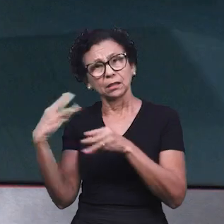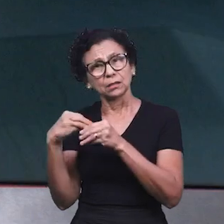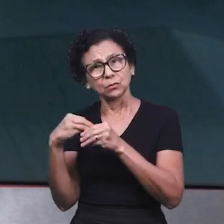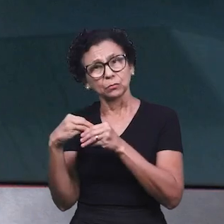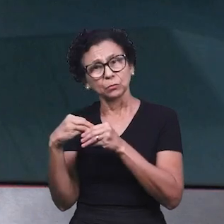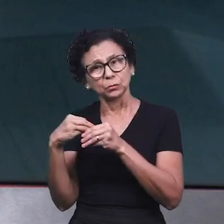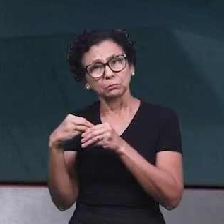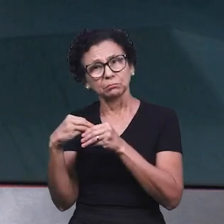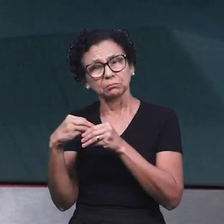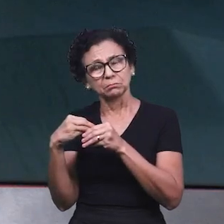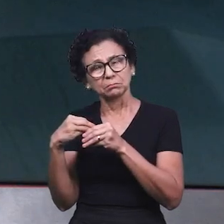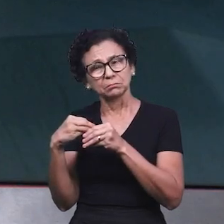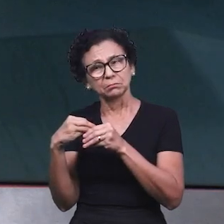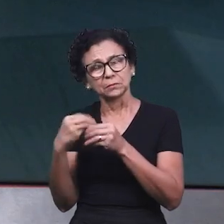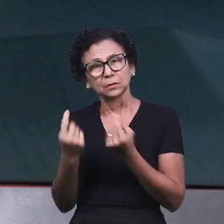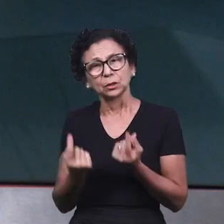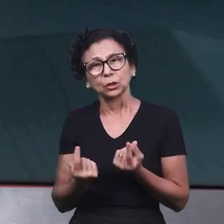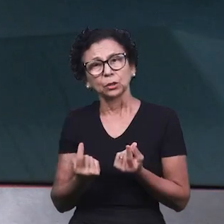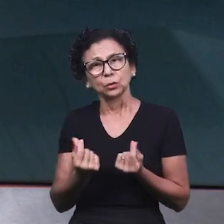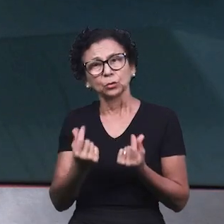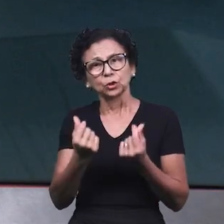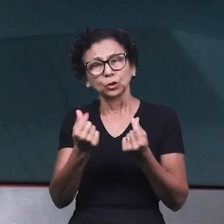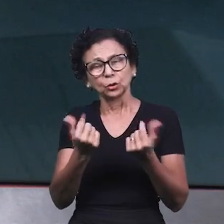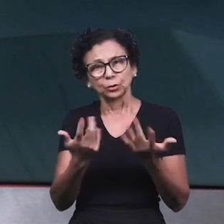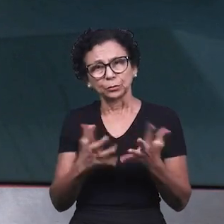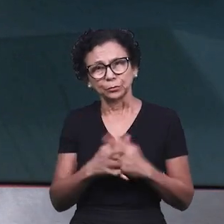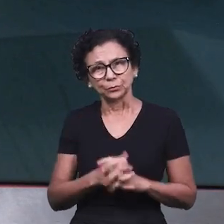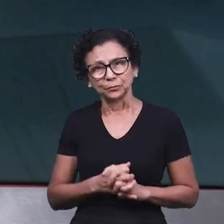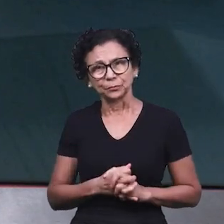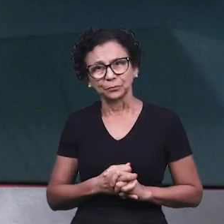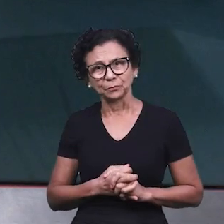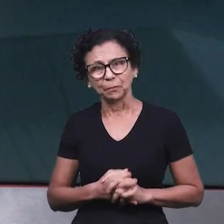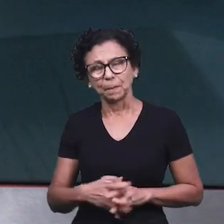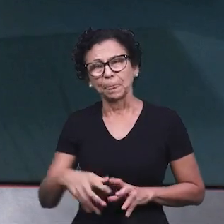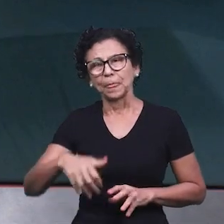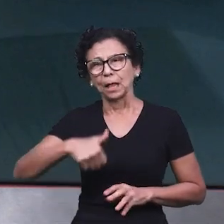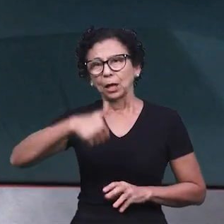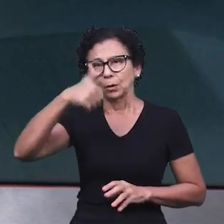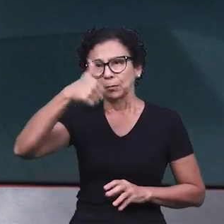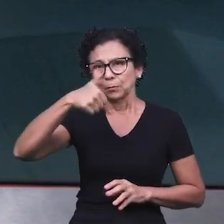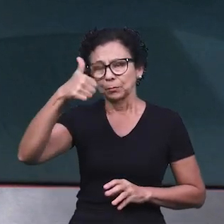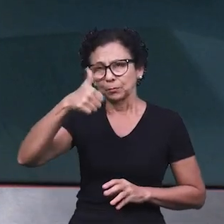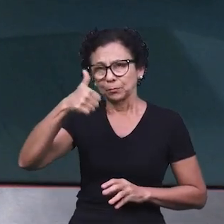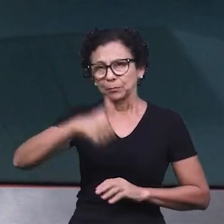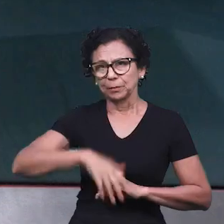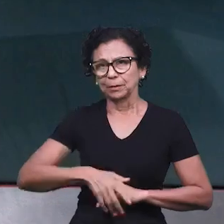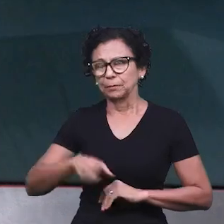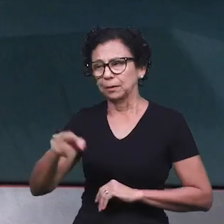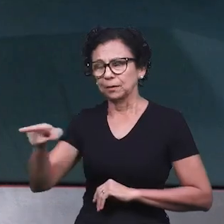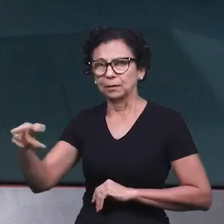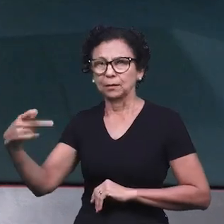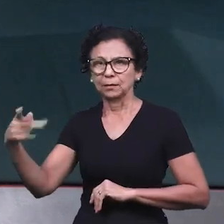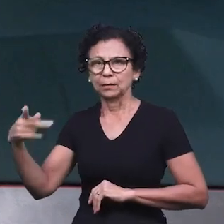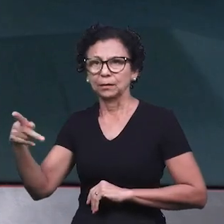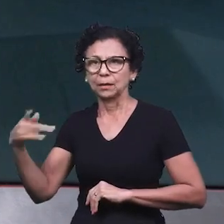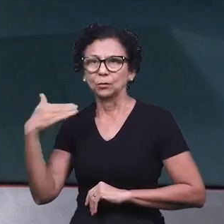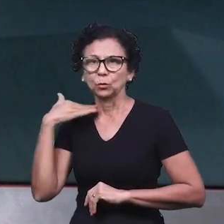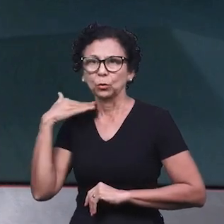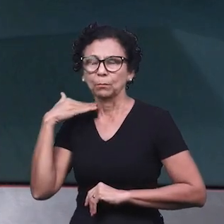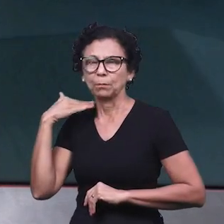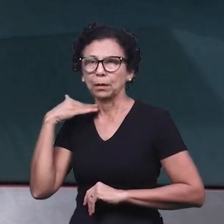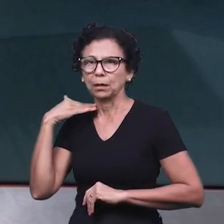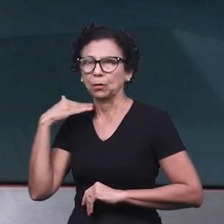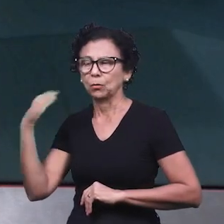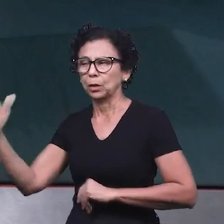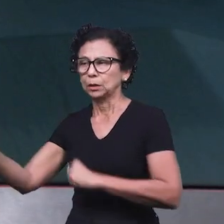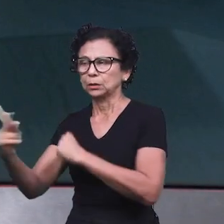No resumo, em síntese, o dinheiro vai mudando de mão. Primeiro, saiu do credor, veio para a sua mão.